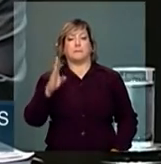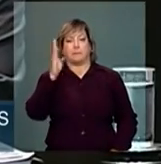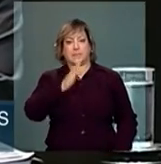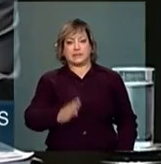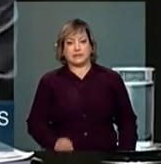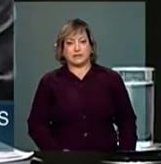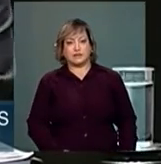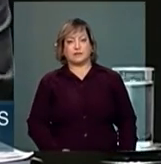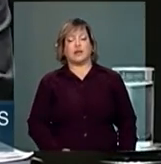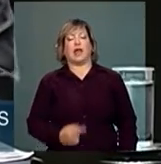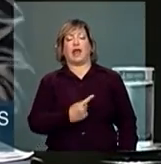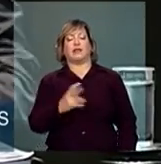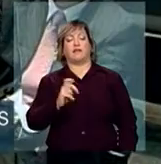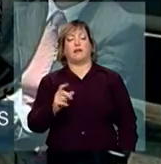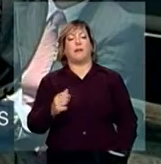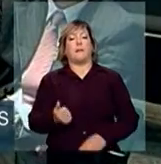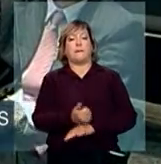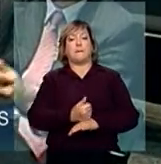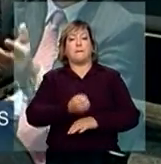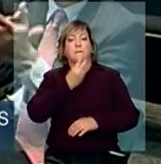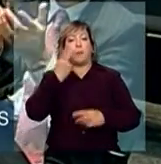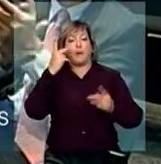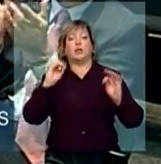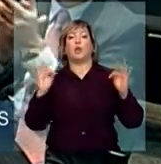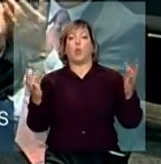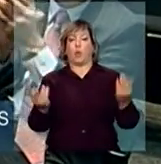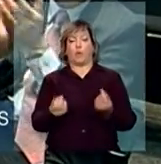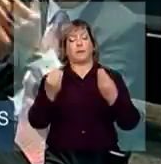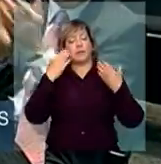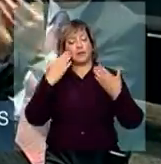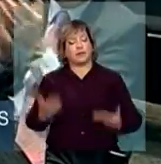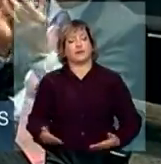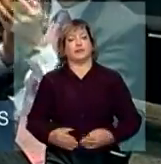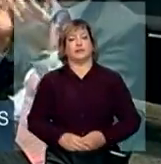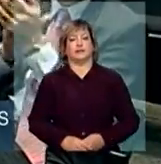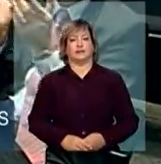mais bom para todos. Muito obrigado.